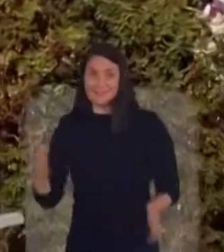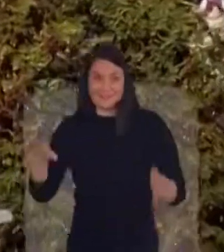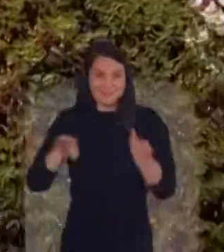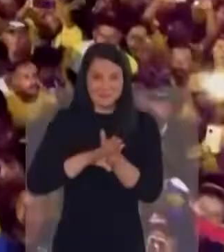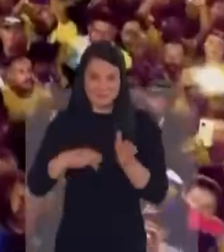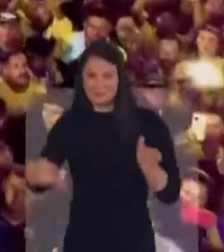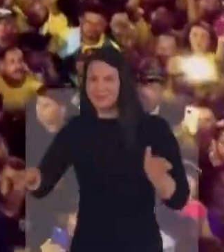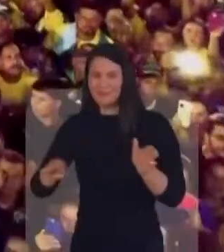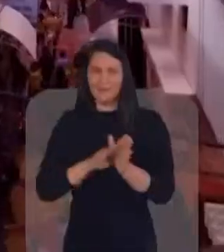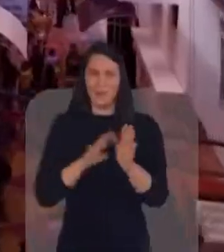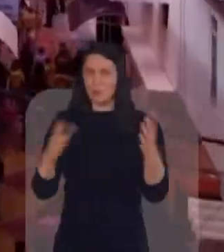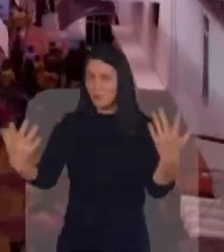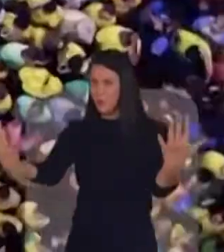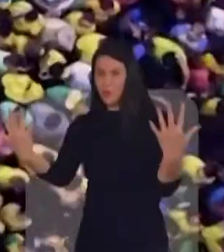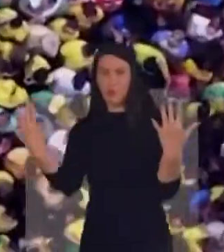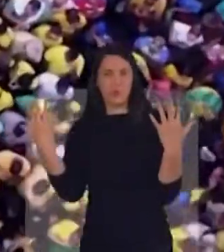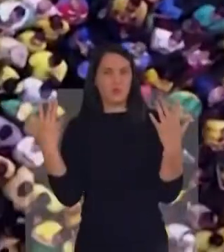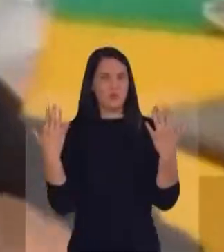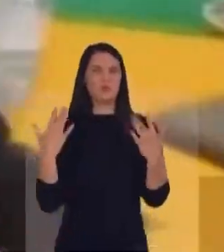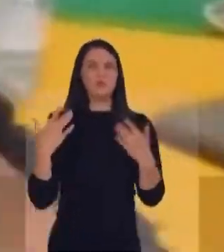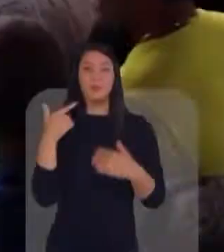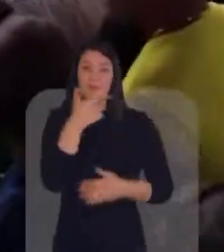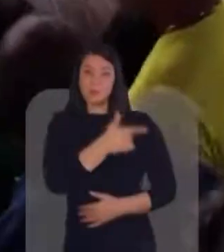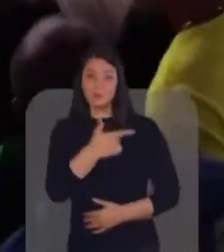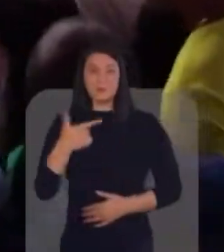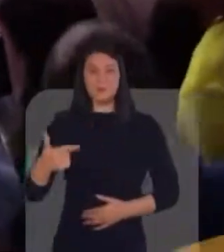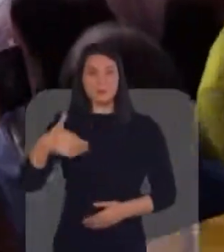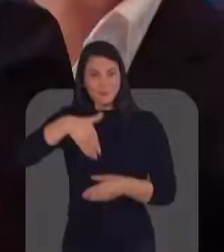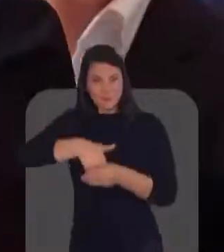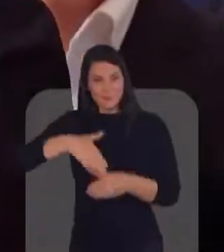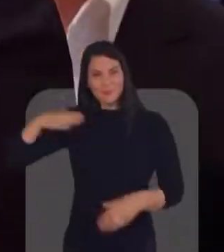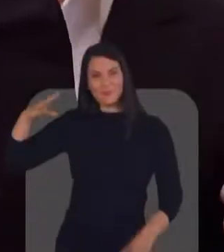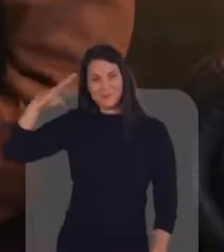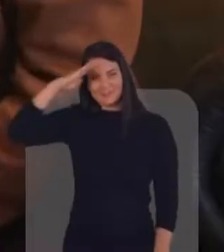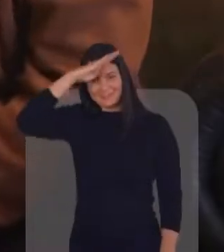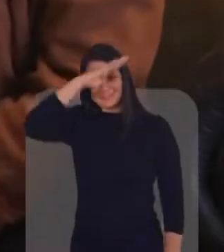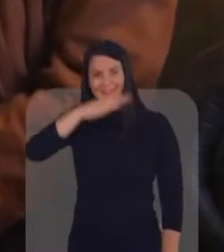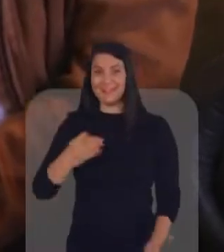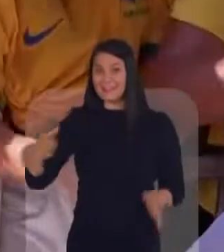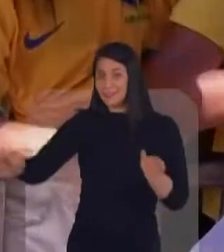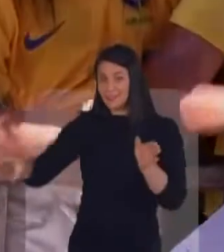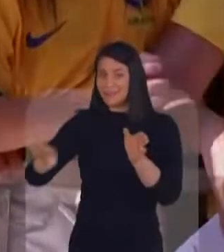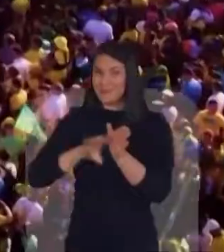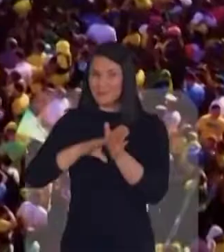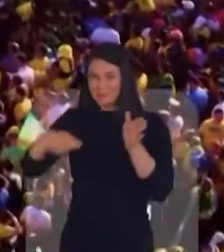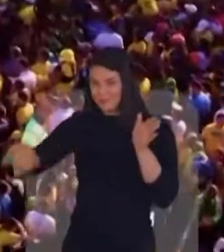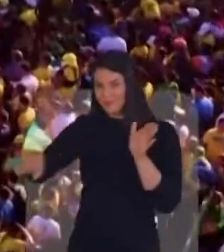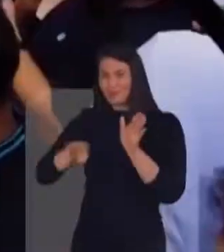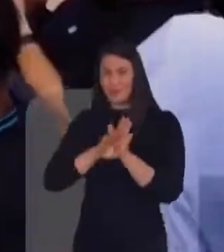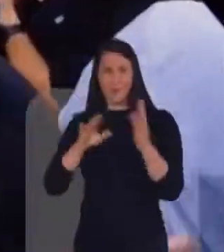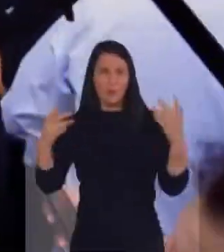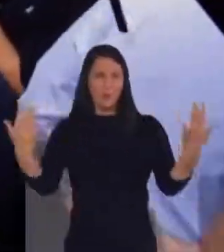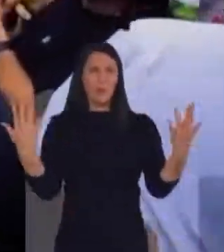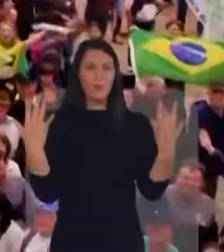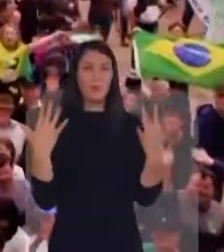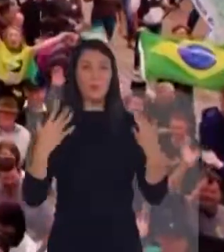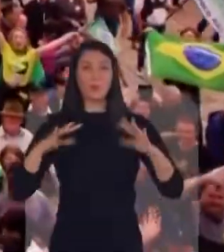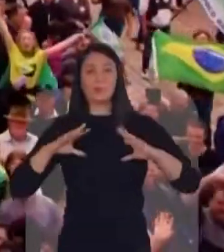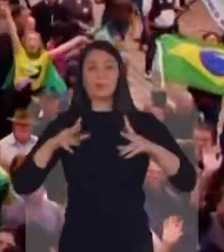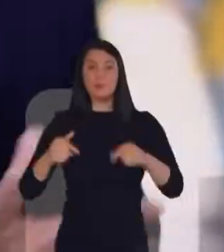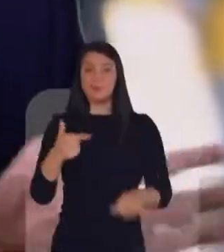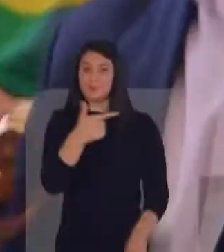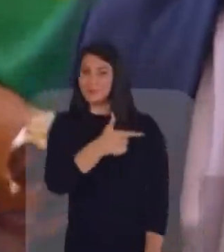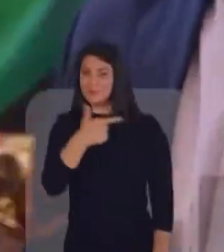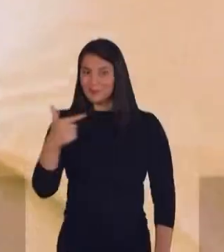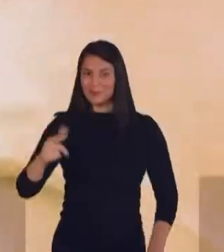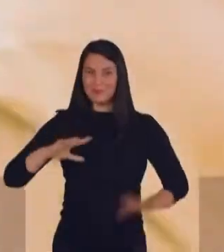Chegou, chegou, chegaram, todo mundo é 22, todo mundo é Bolsonaro. E tem mais um! Chegou, chegou,